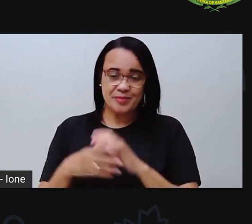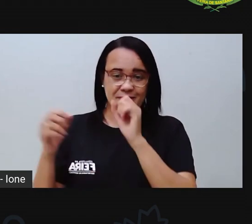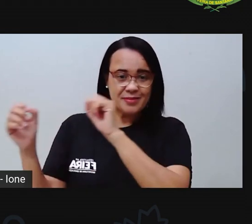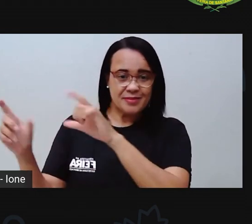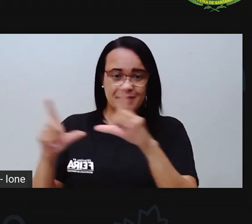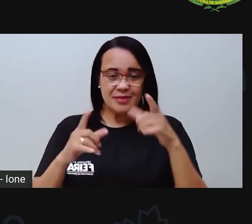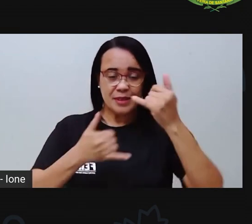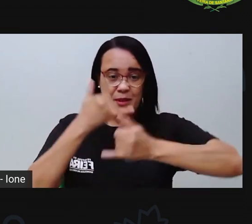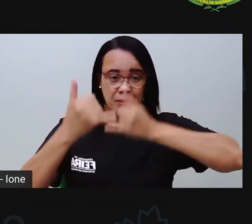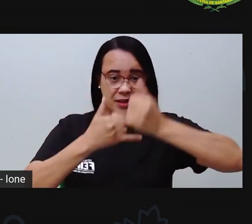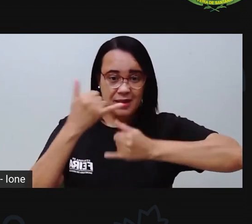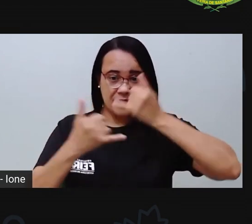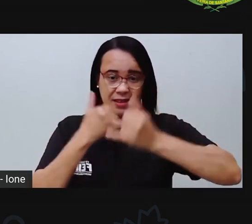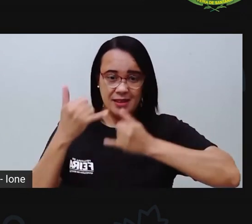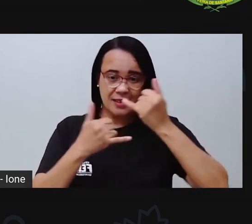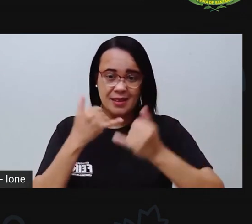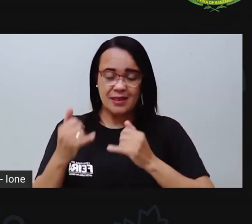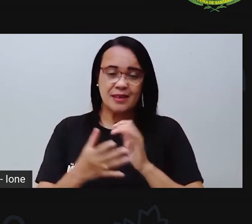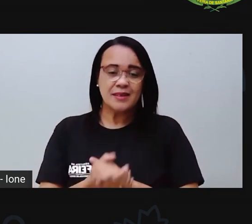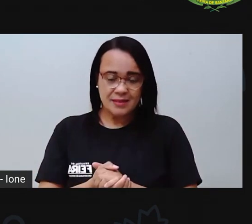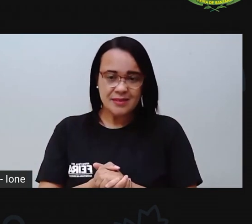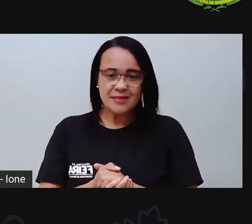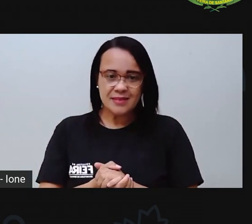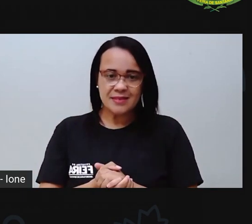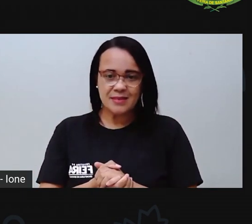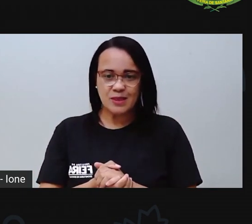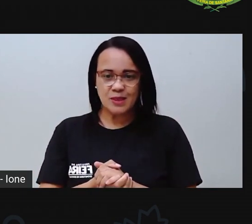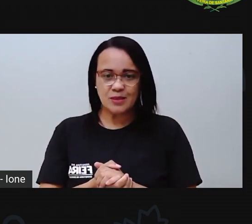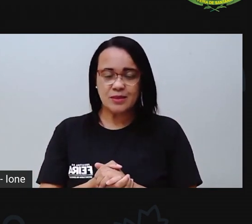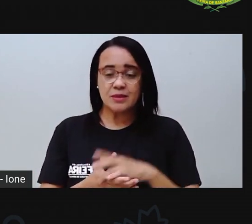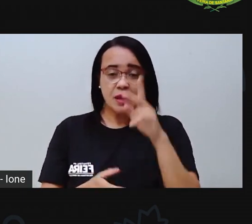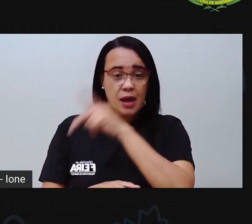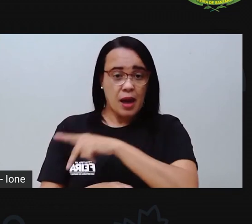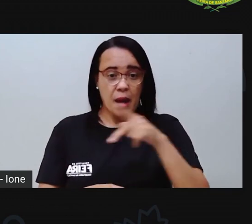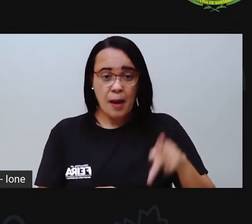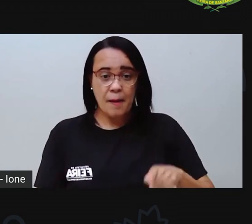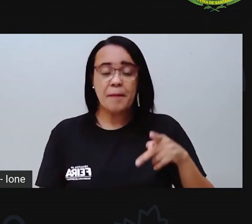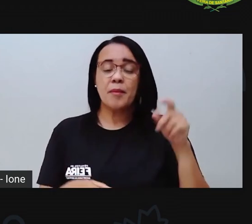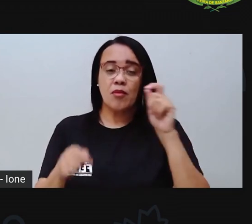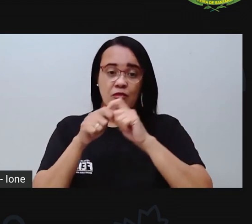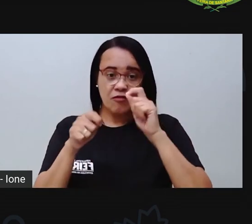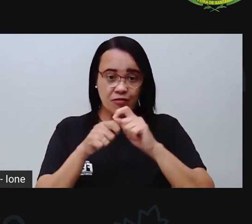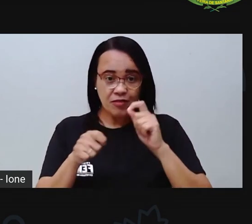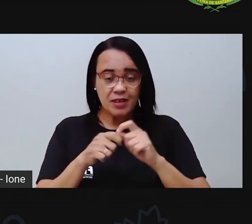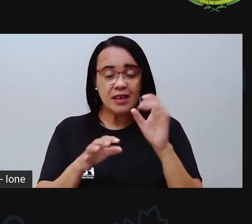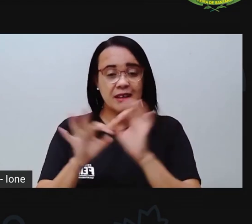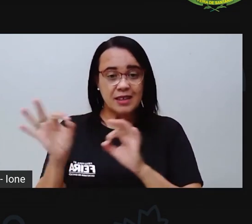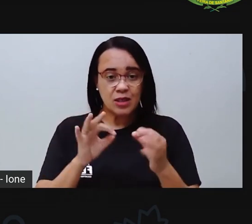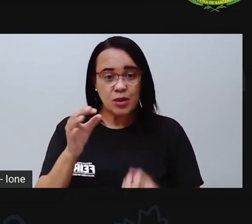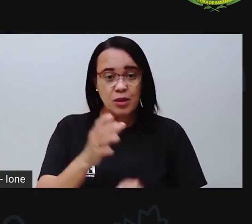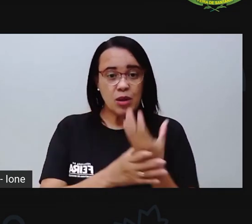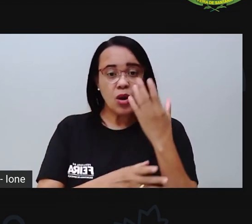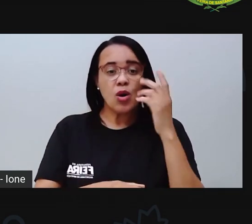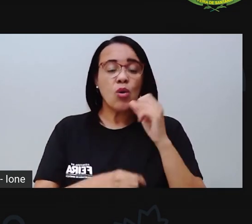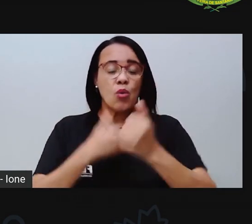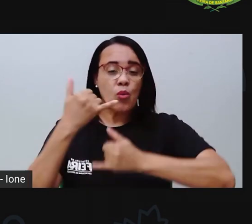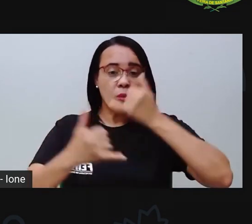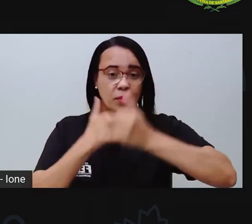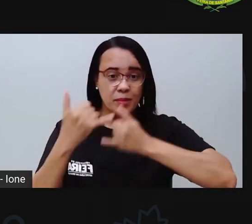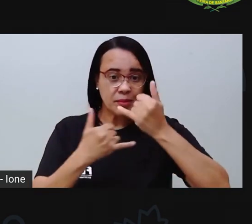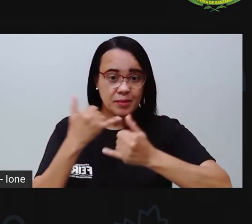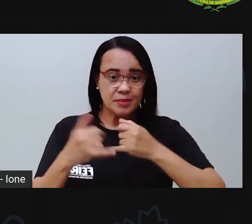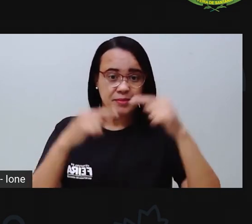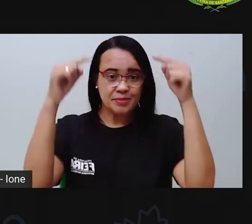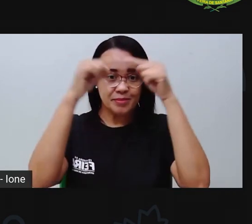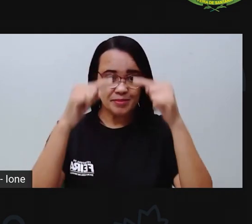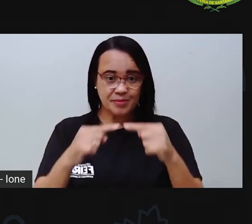esse jogo? Esse jogo não, essa exploração, né? A Pro fez um jogo, a gente vai fazer algumas combinações da palavra, tá certo?